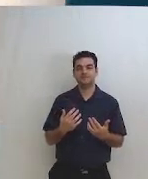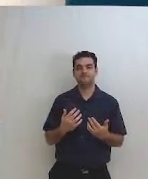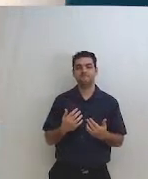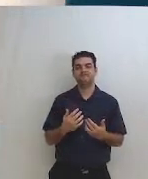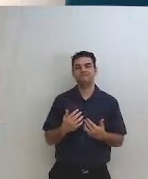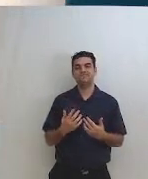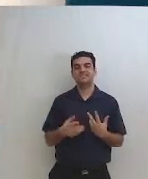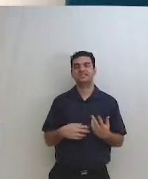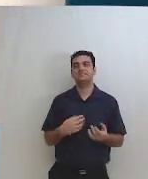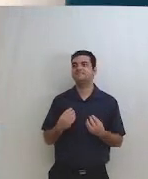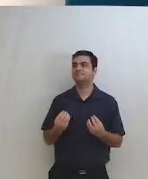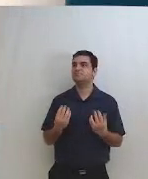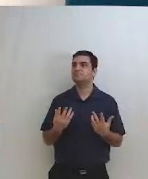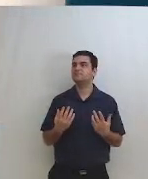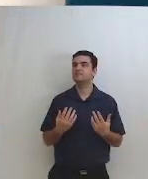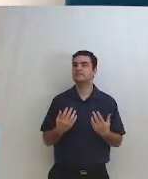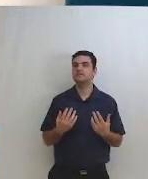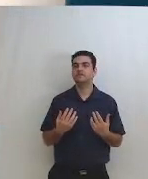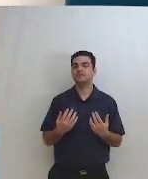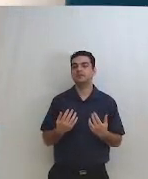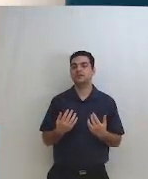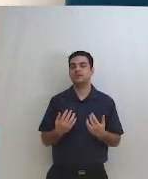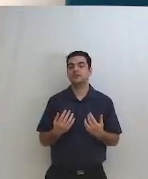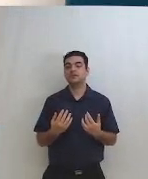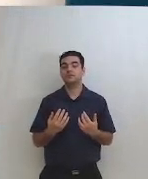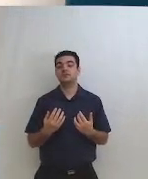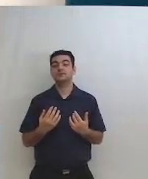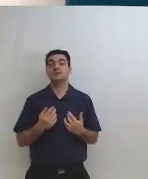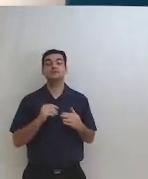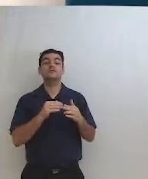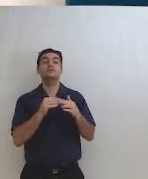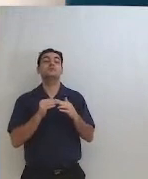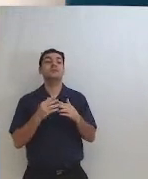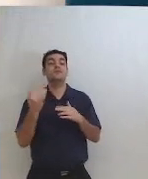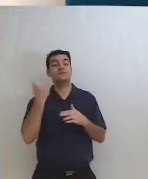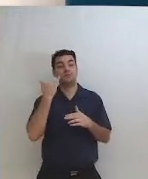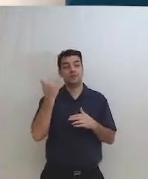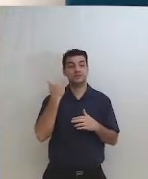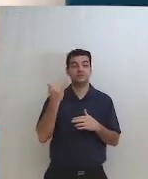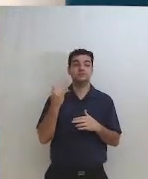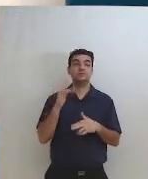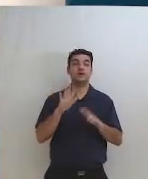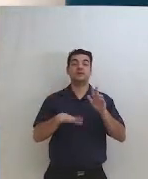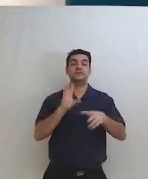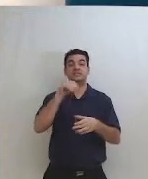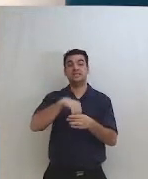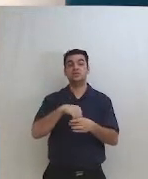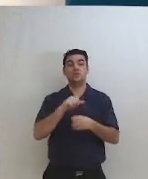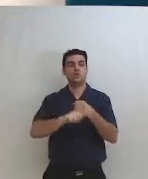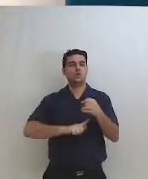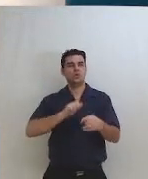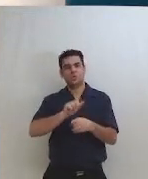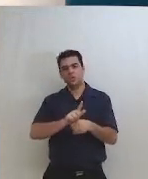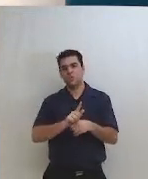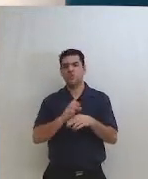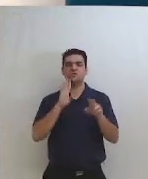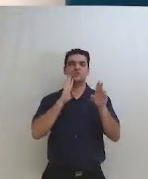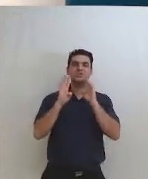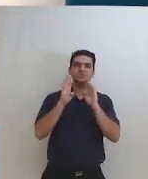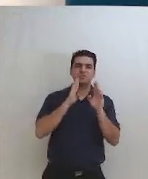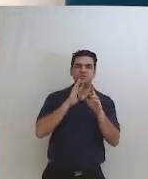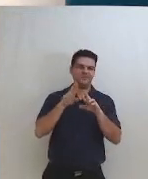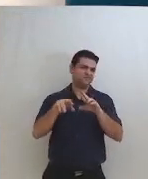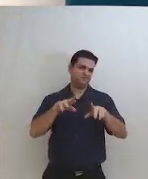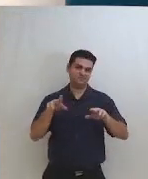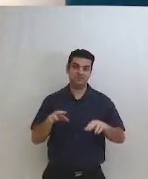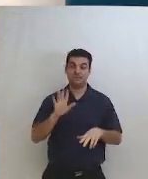determinação, né, de foram solicitadas informações ao Google, Facebook, eu não sei exatamente, mas e que a matéria já foi